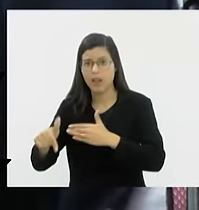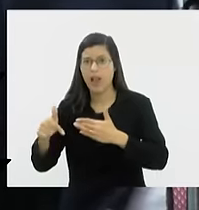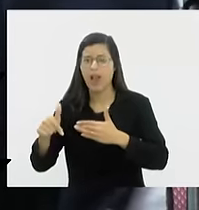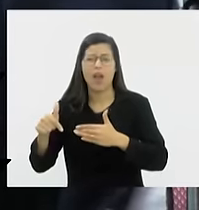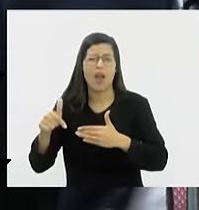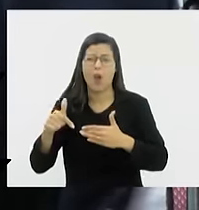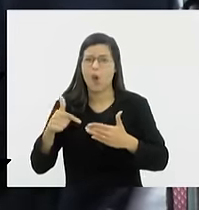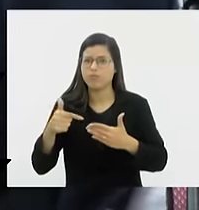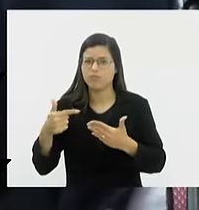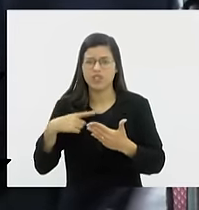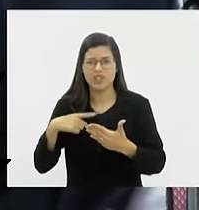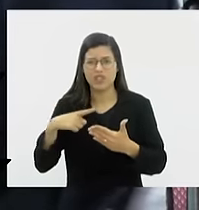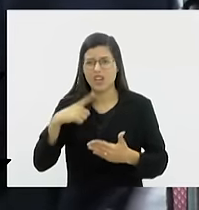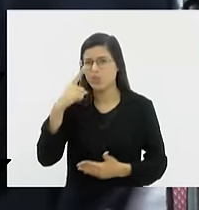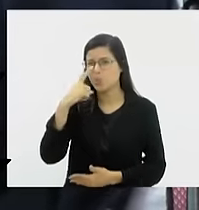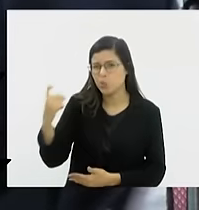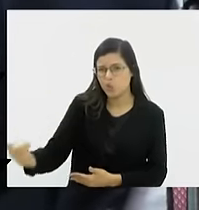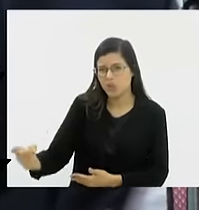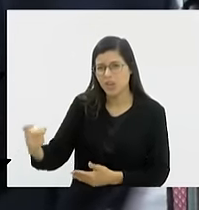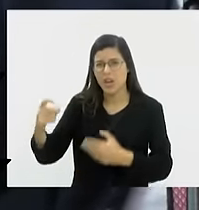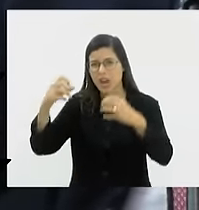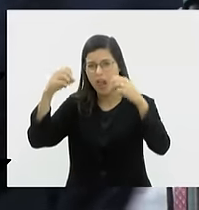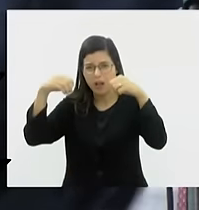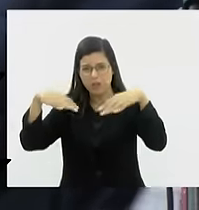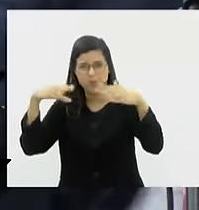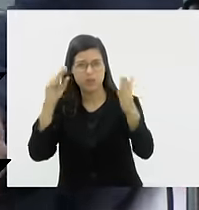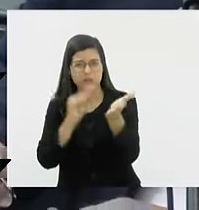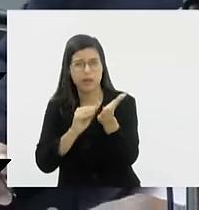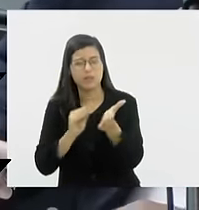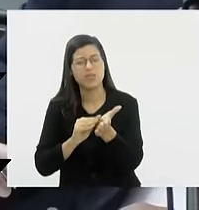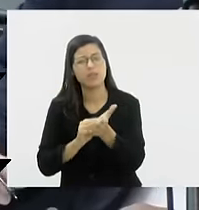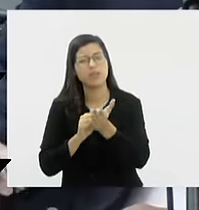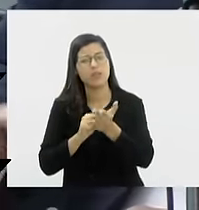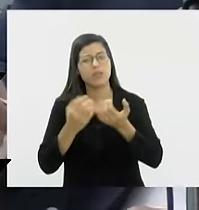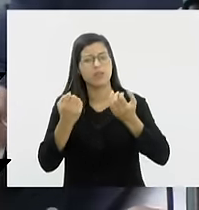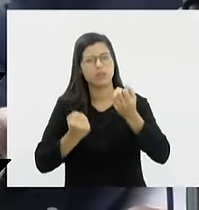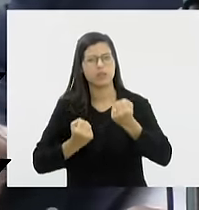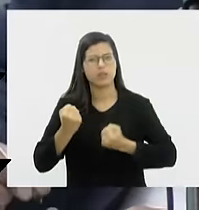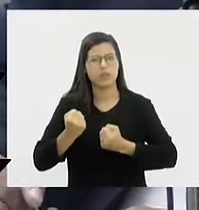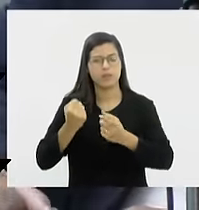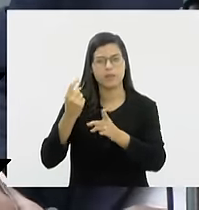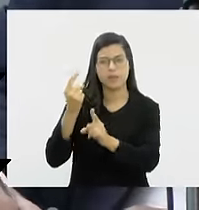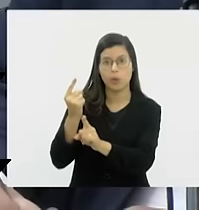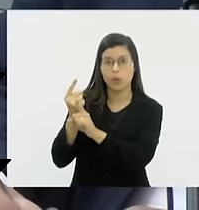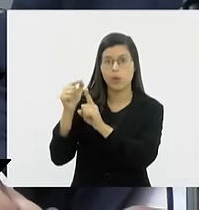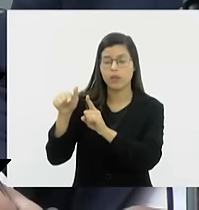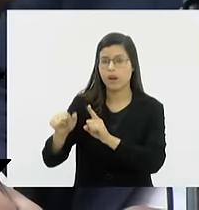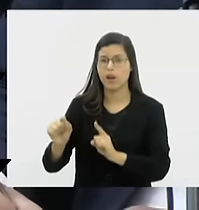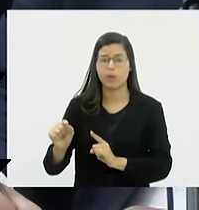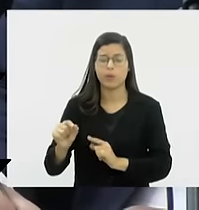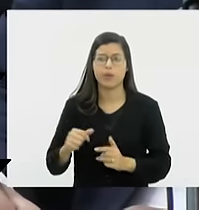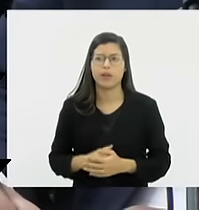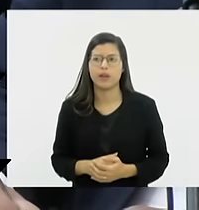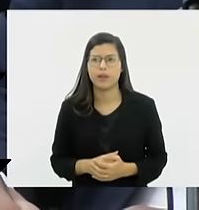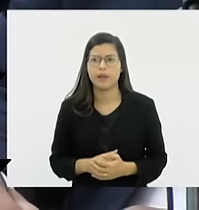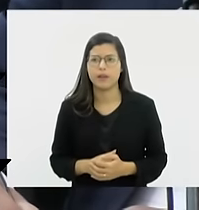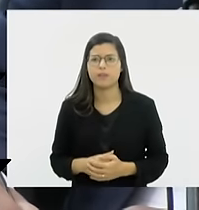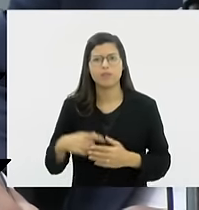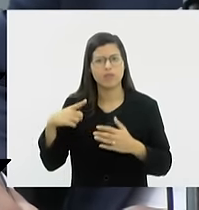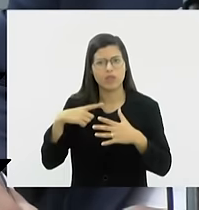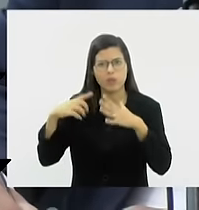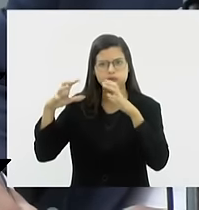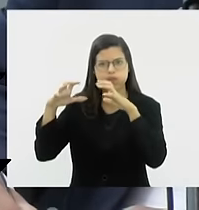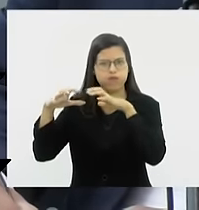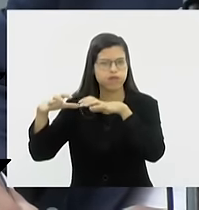lama, poças e precárias iluminações. Os veículos foram encontrados sofrendo as condições e intempéries do